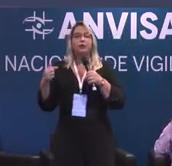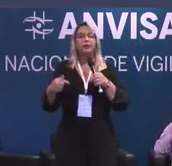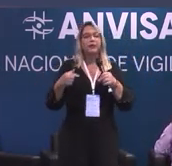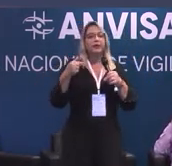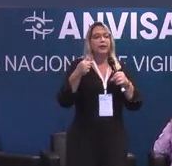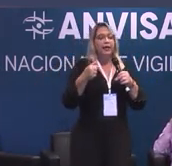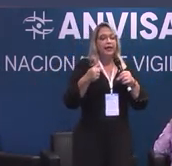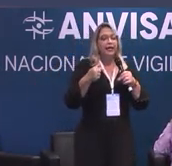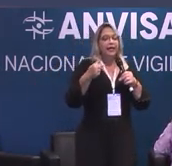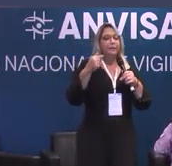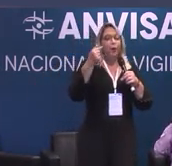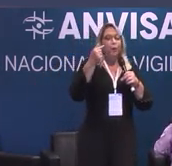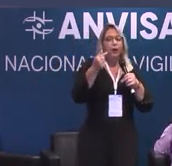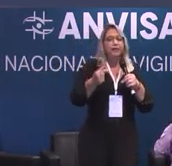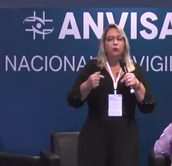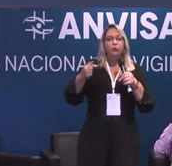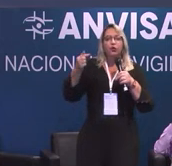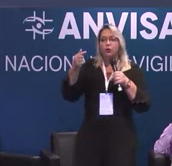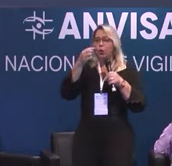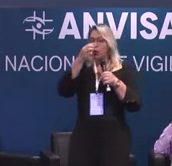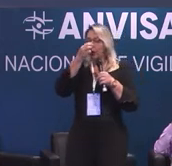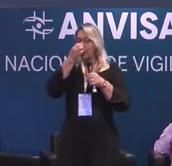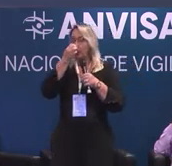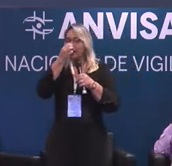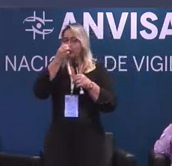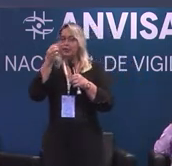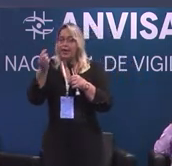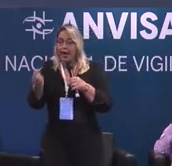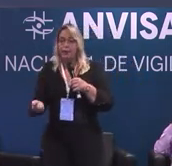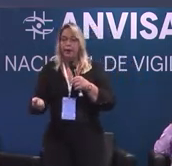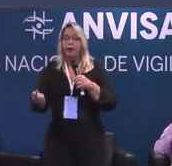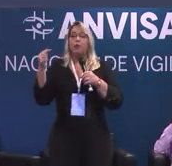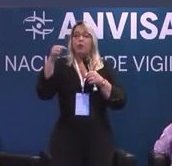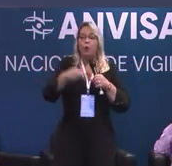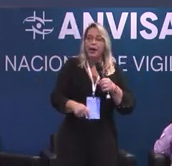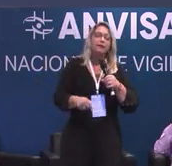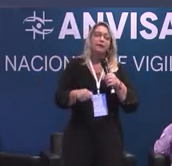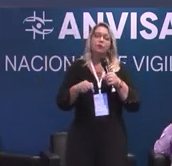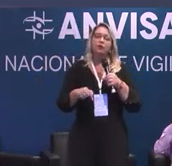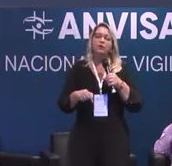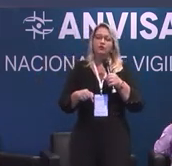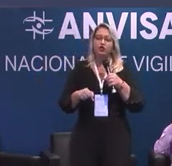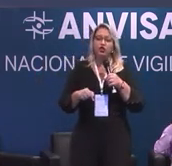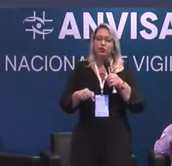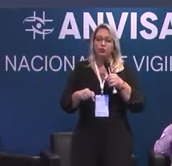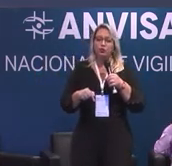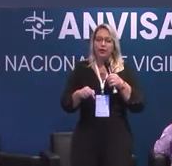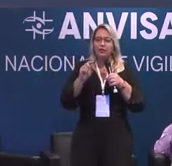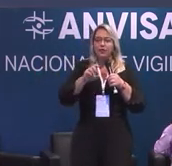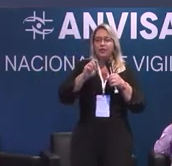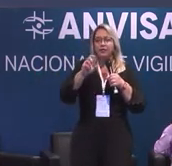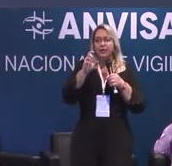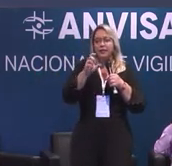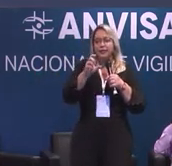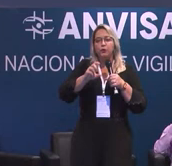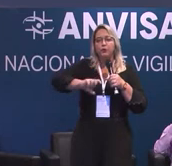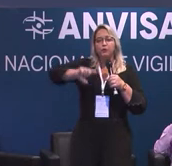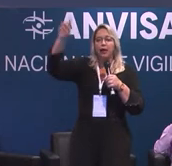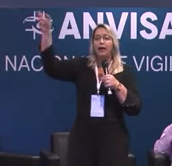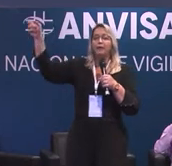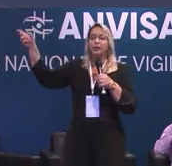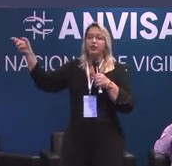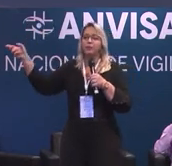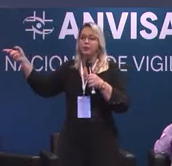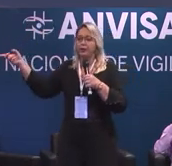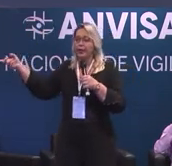importante que a população, que o setor regulado saiba qual é a atribuição do gestor. E, às vezes, essa atribuição está lá